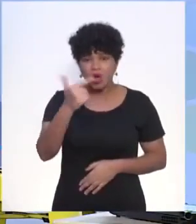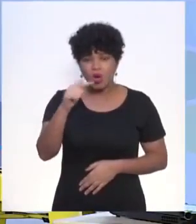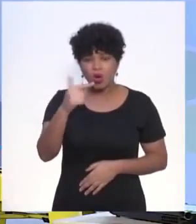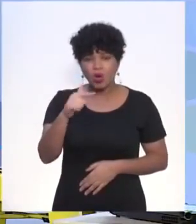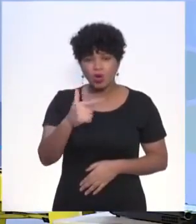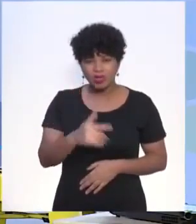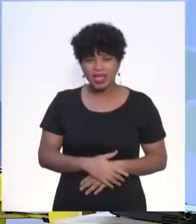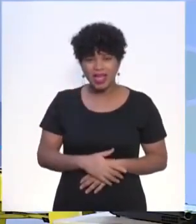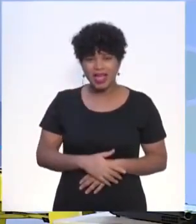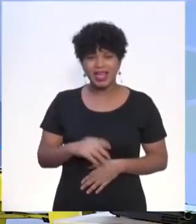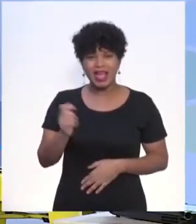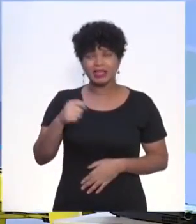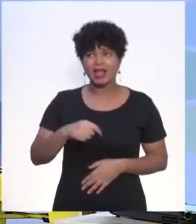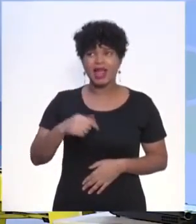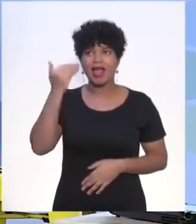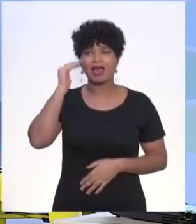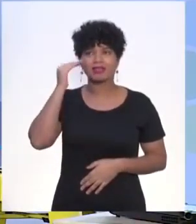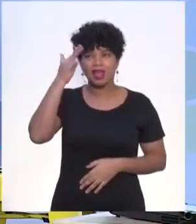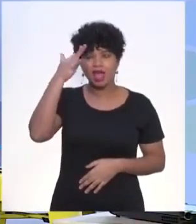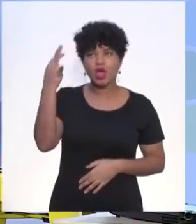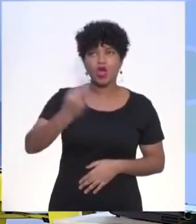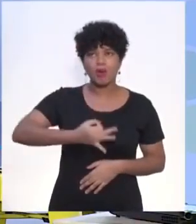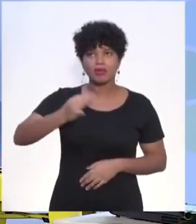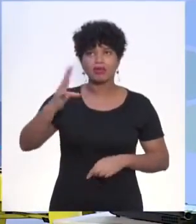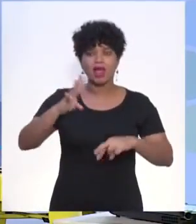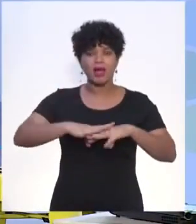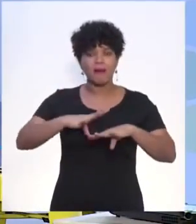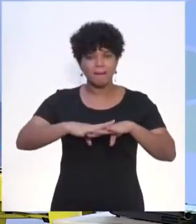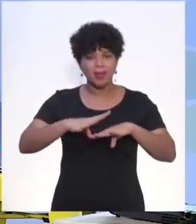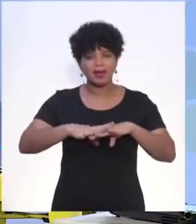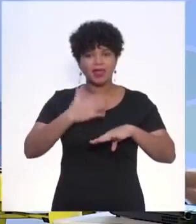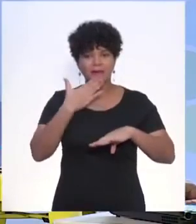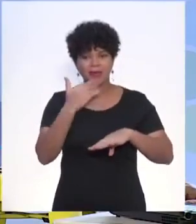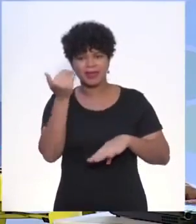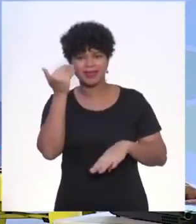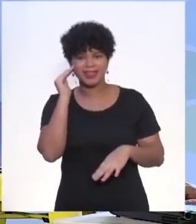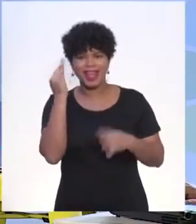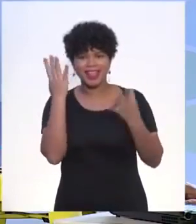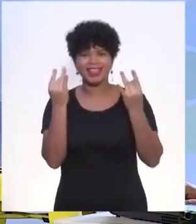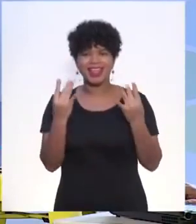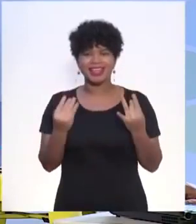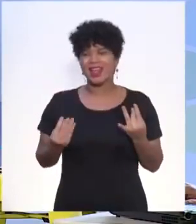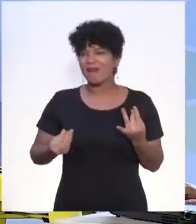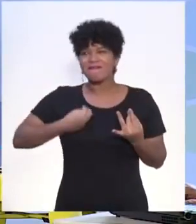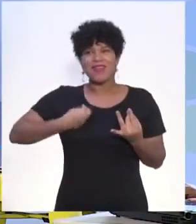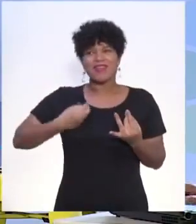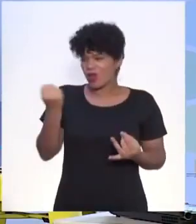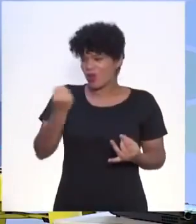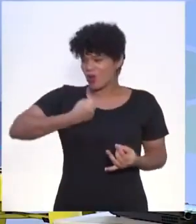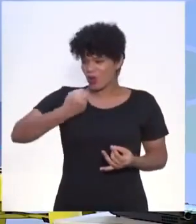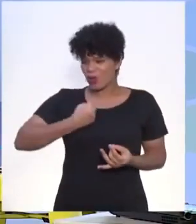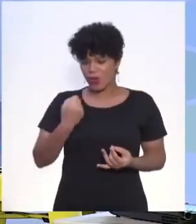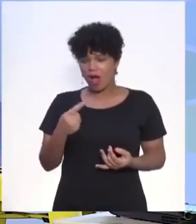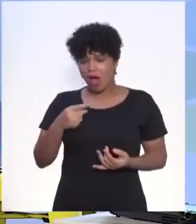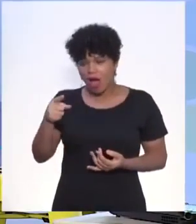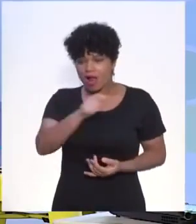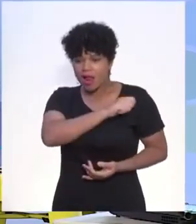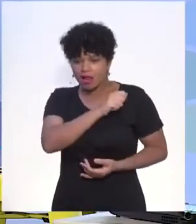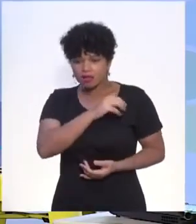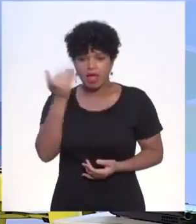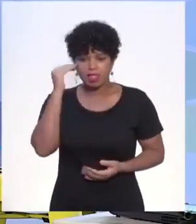material consegue dar sentido prático à Sim. matemática, né, fazer essa coisa viva dos números, né, o aluno